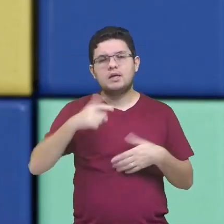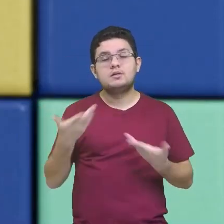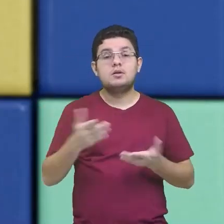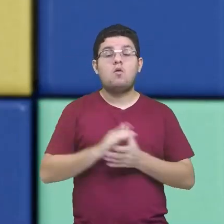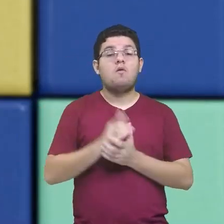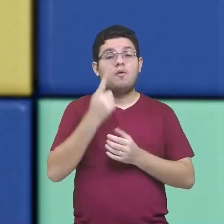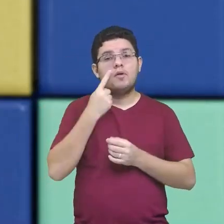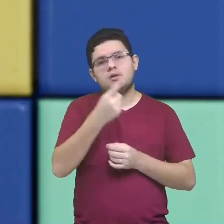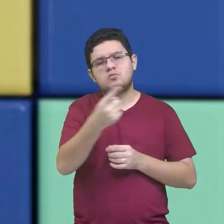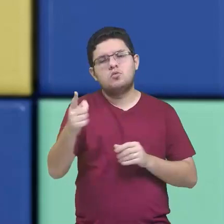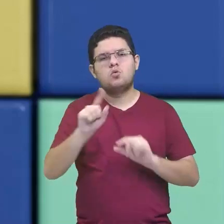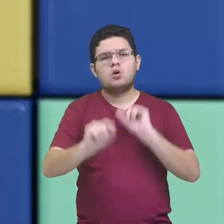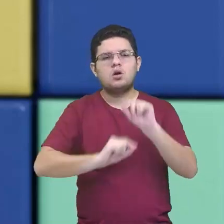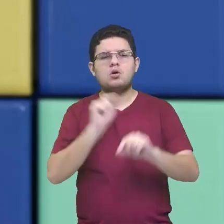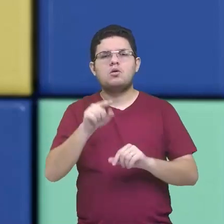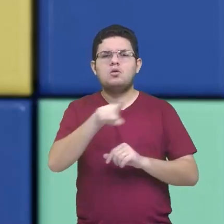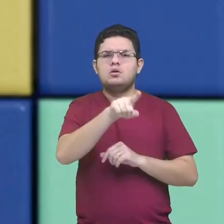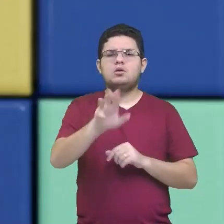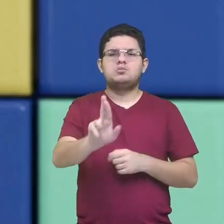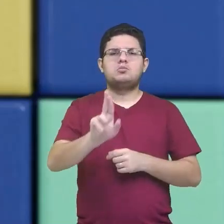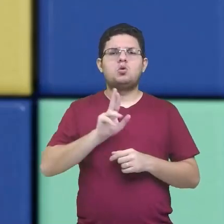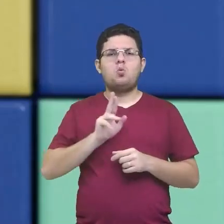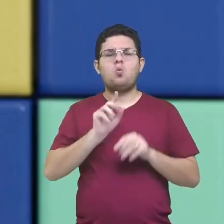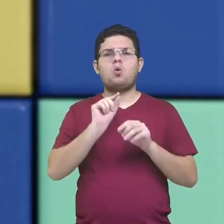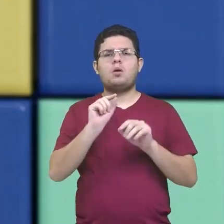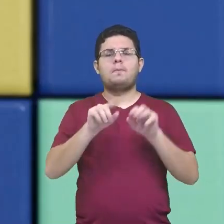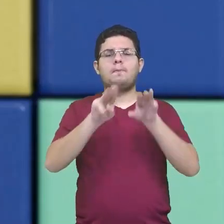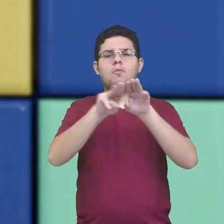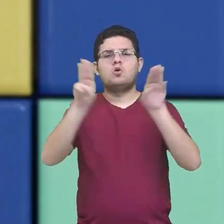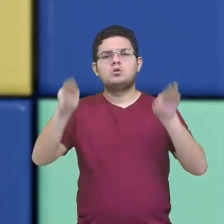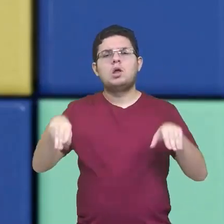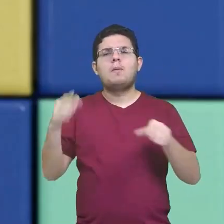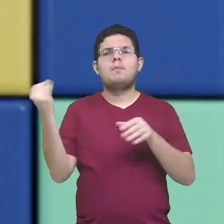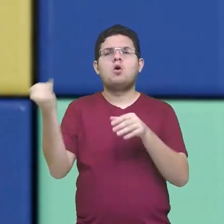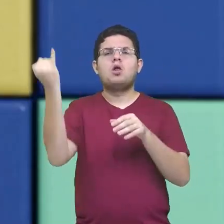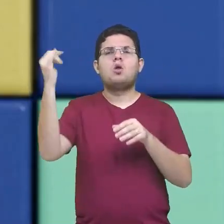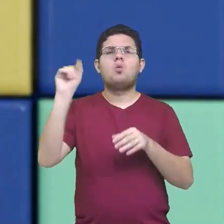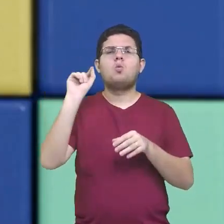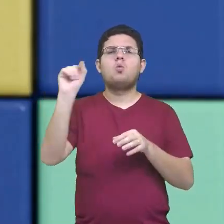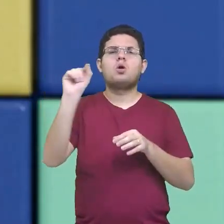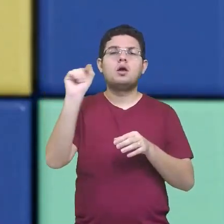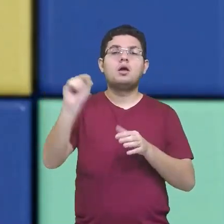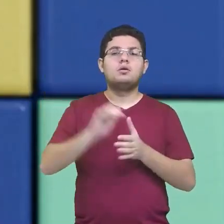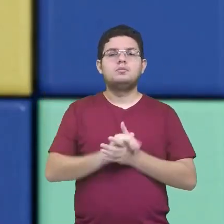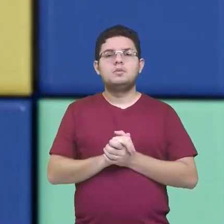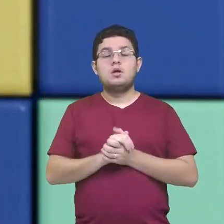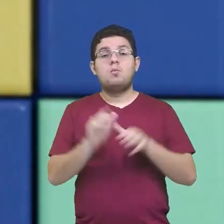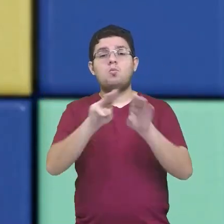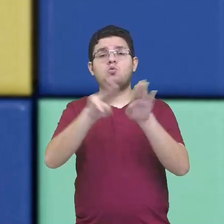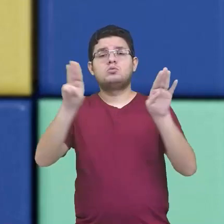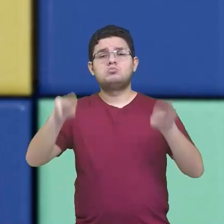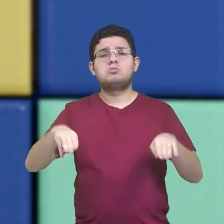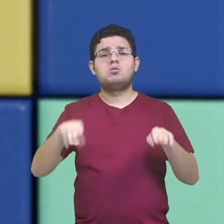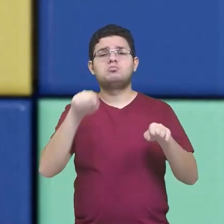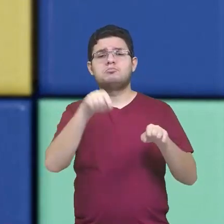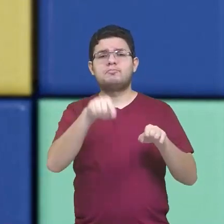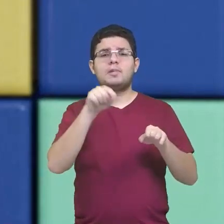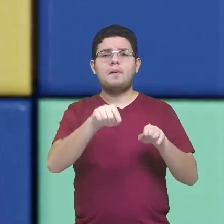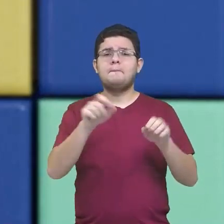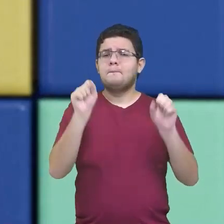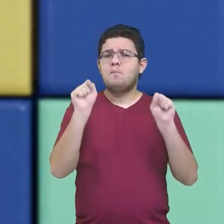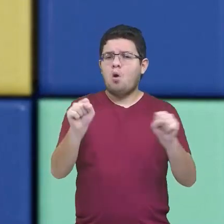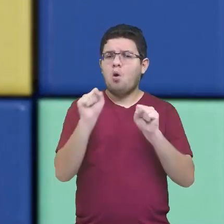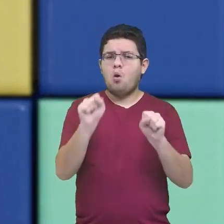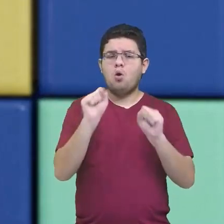museus, né? De que maneira ele pode estar aí preservando a história, o contexto, a valorização